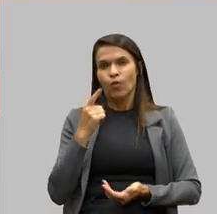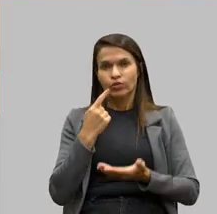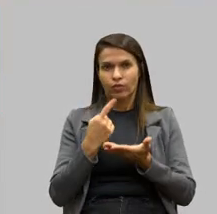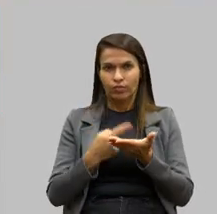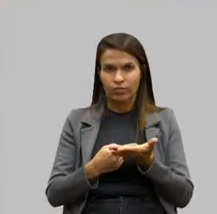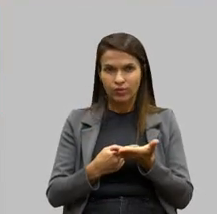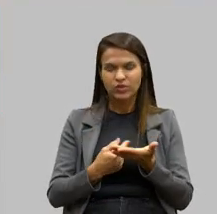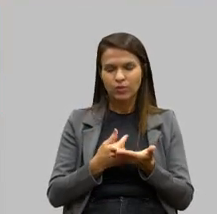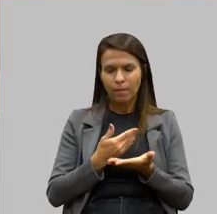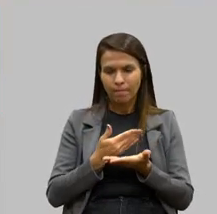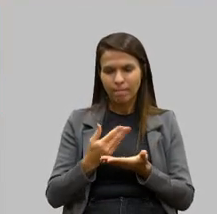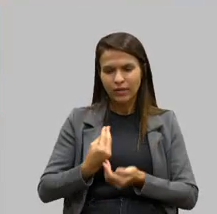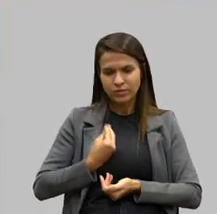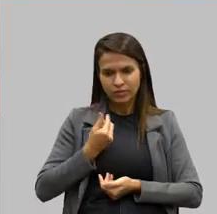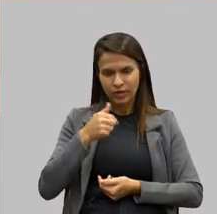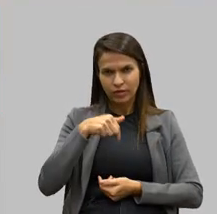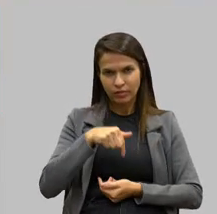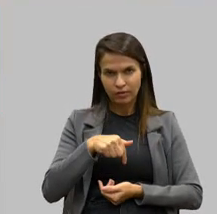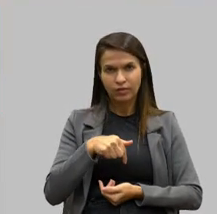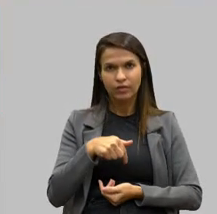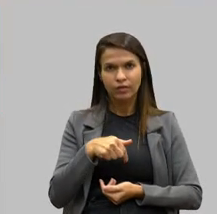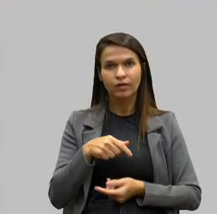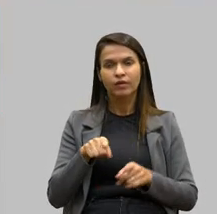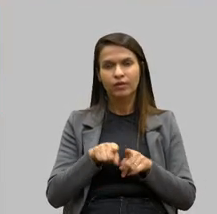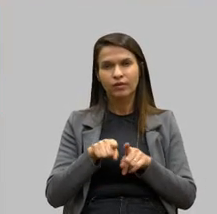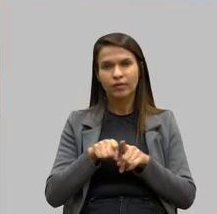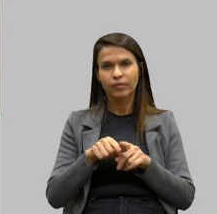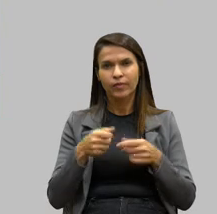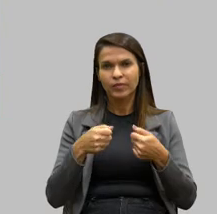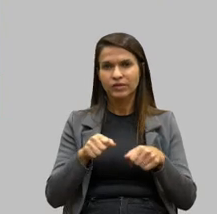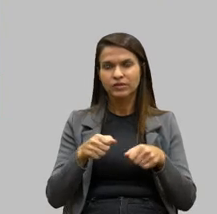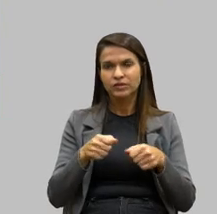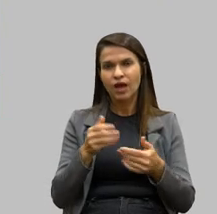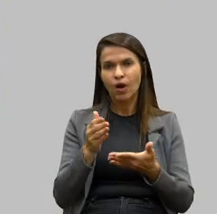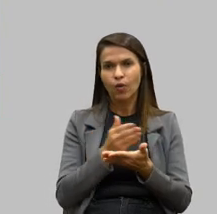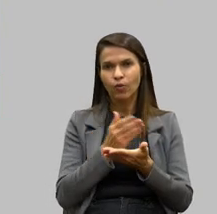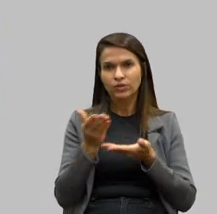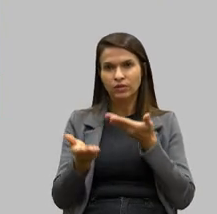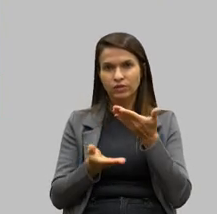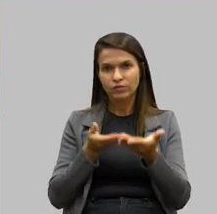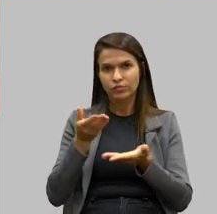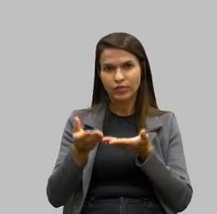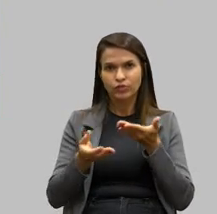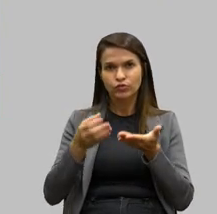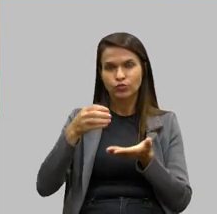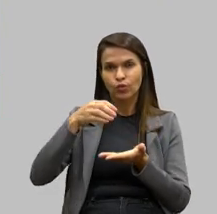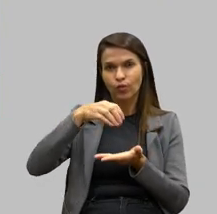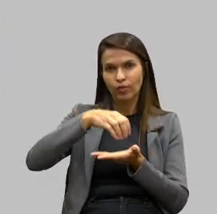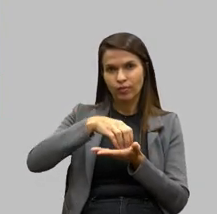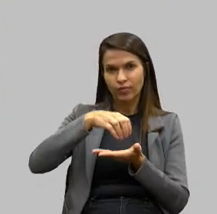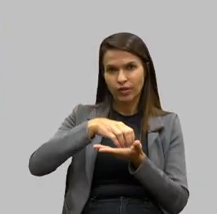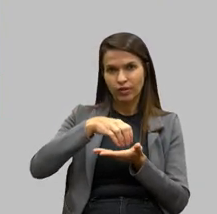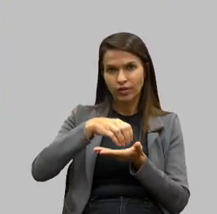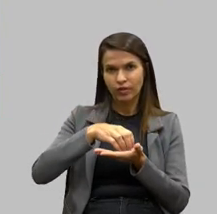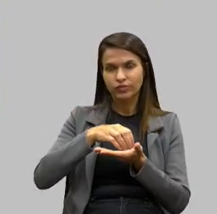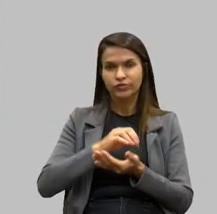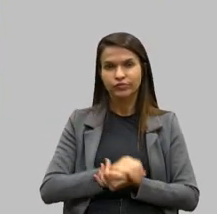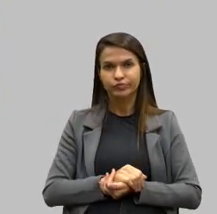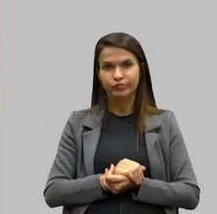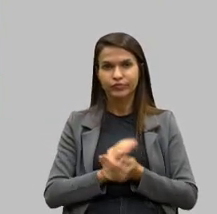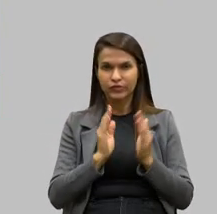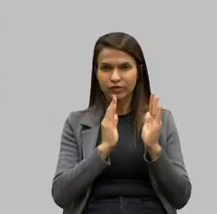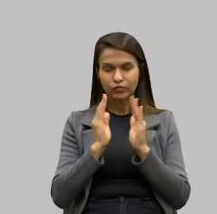aqui, mas tive que acudir também a alguns atendimentos no gabinete, mas, durante esse atendimento, nós estávamos